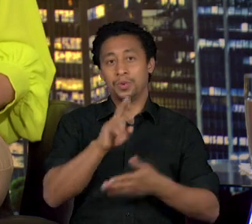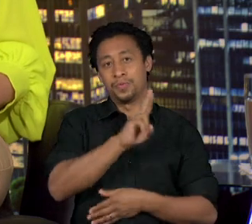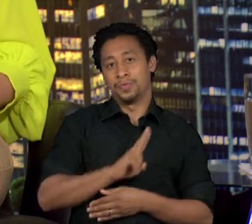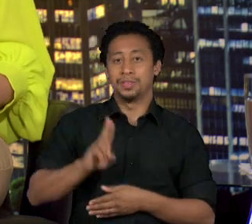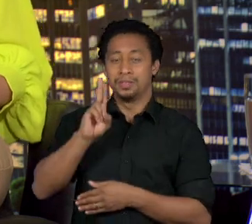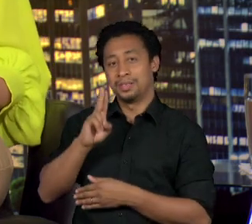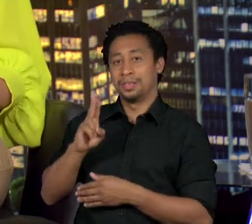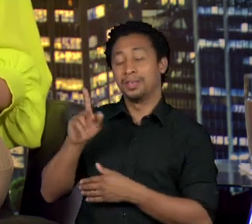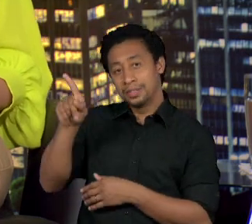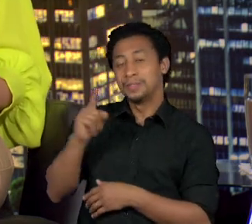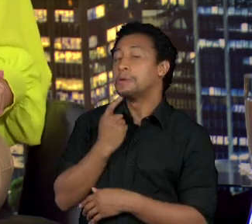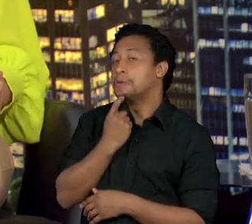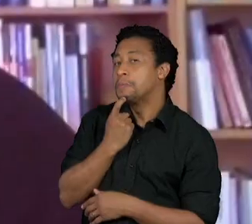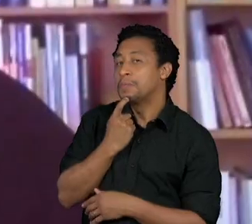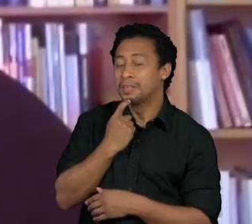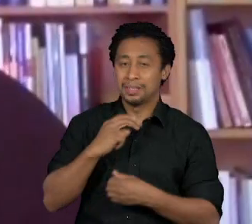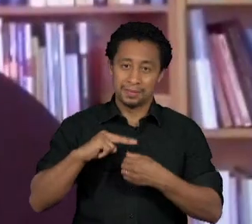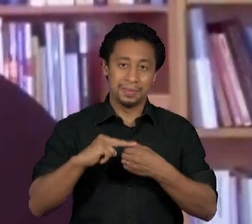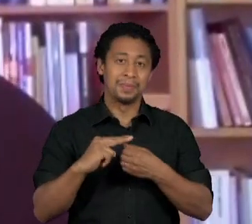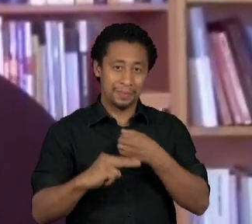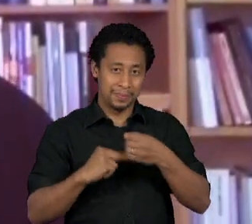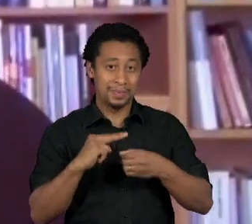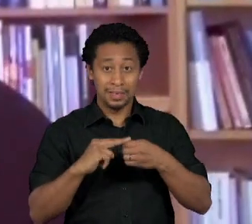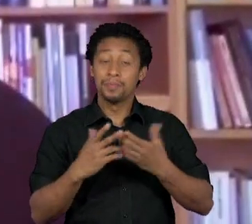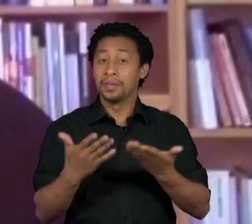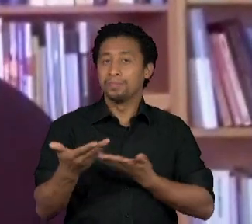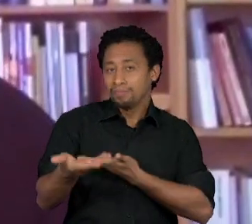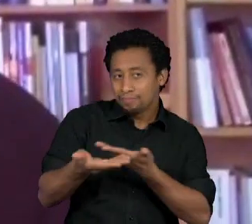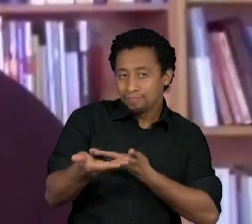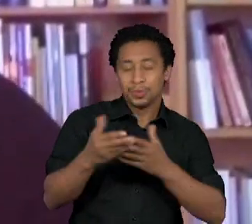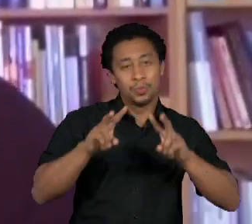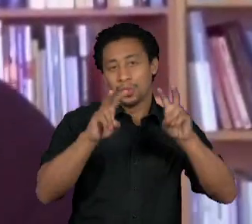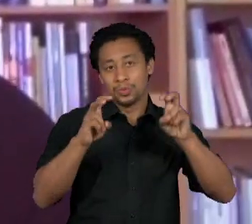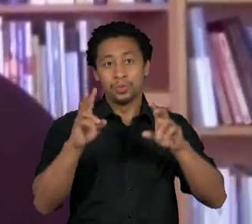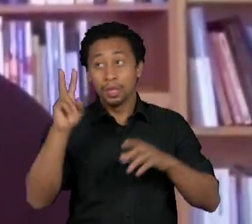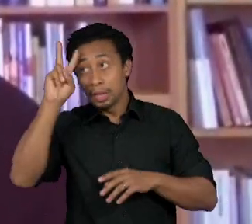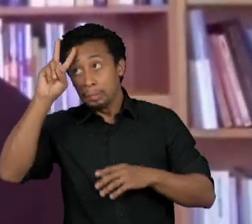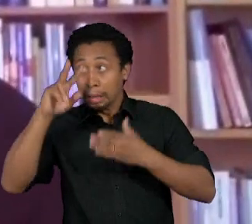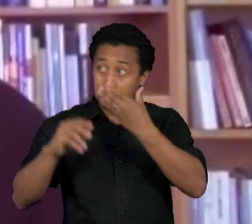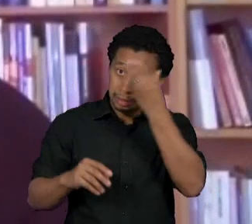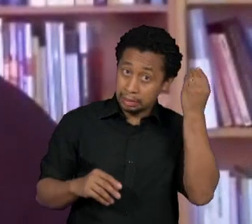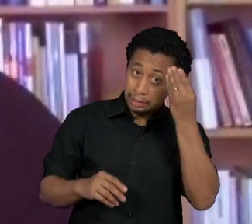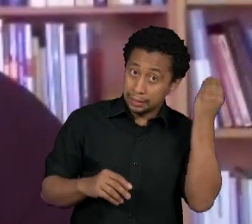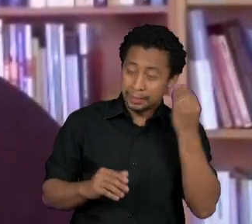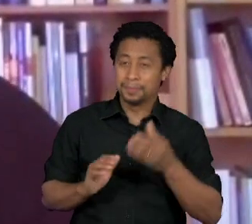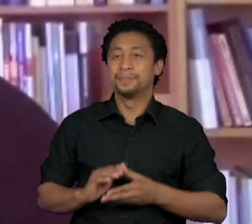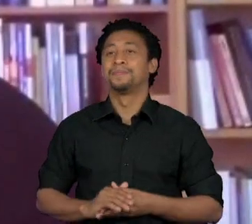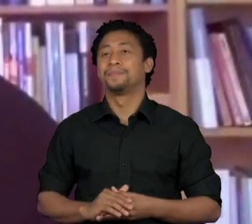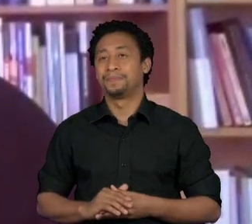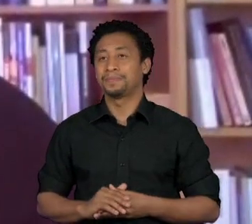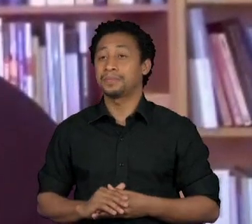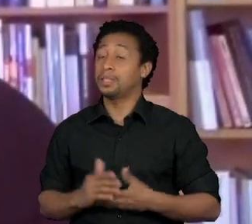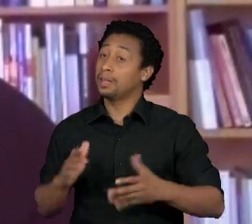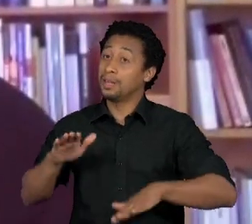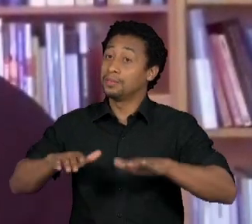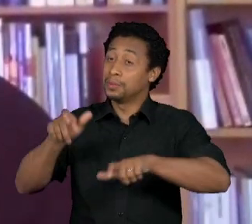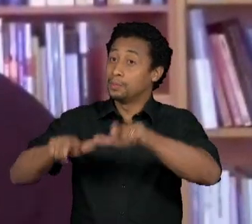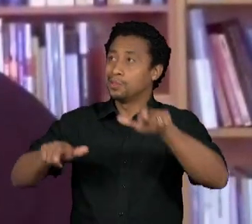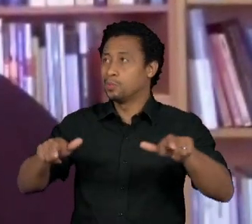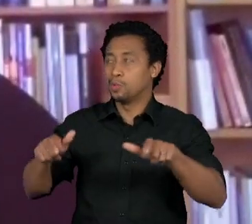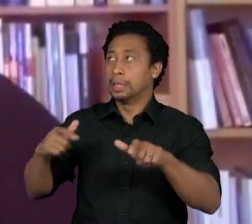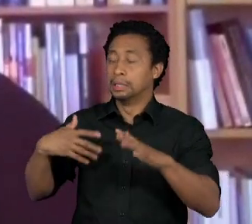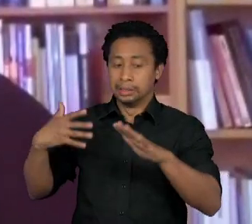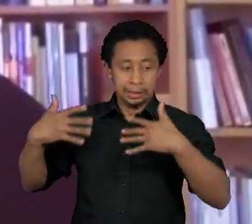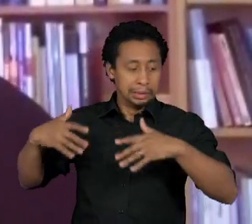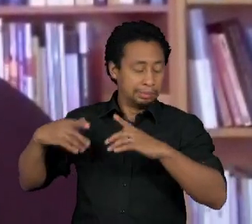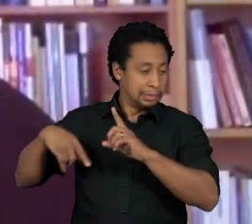Lembrar, Escrever, Esquecer. O esquecimento não é somente negativo. Também deixa um pouco a cabeça mais clara